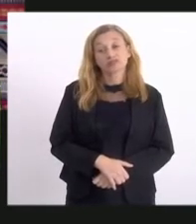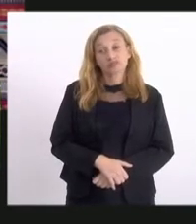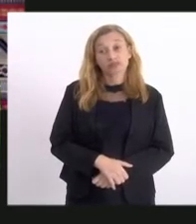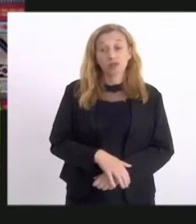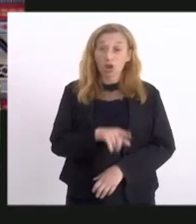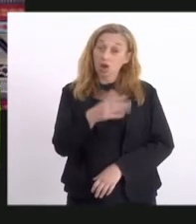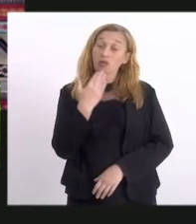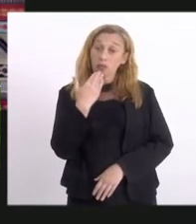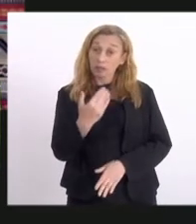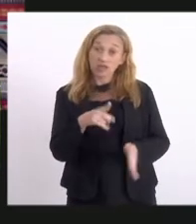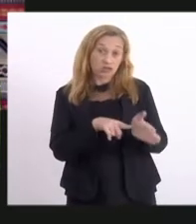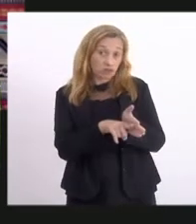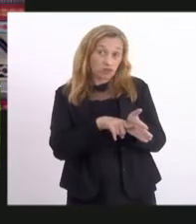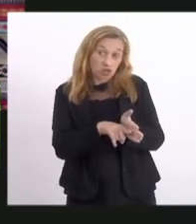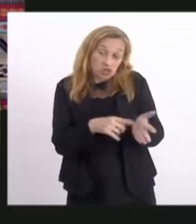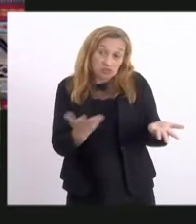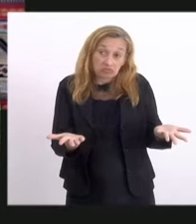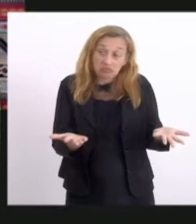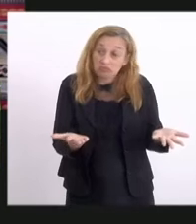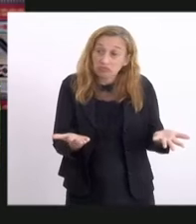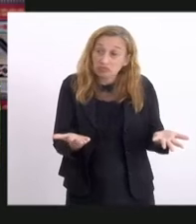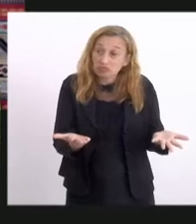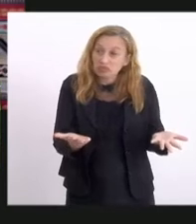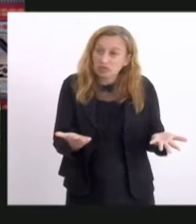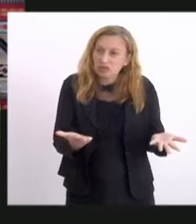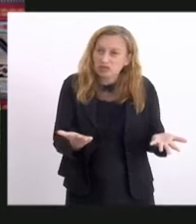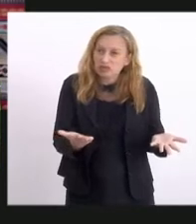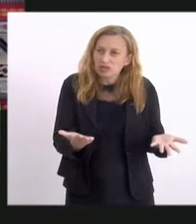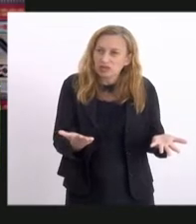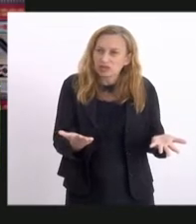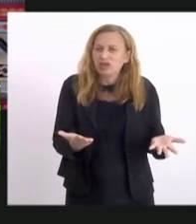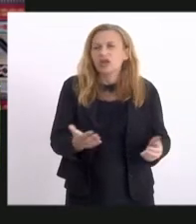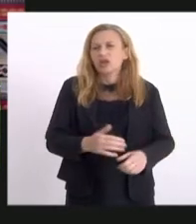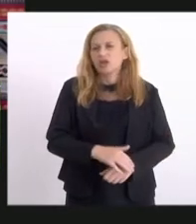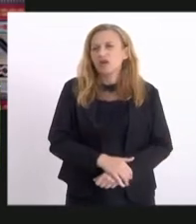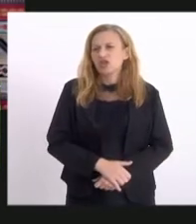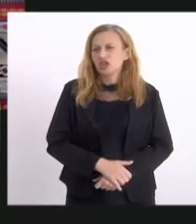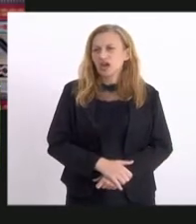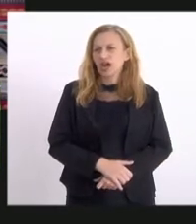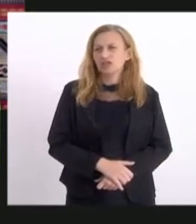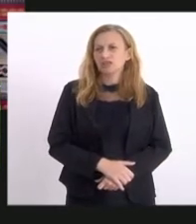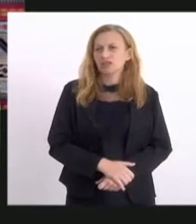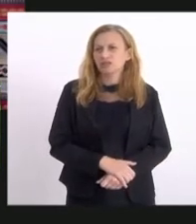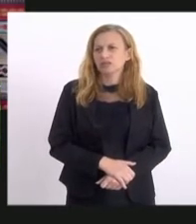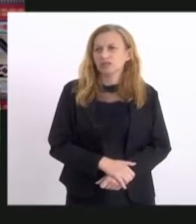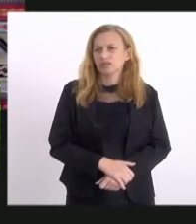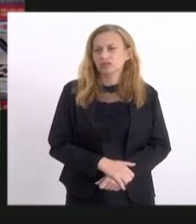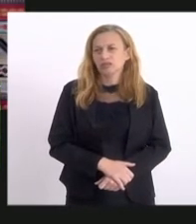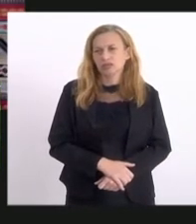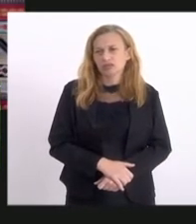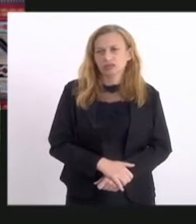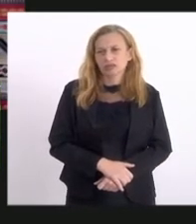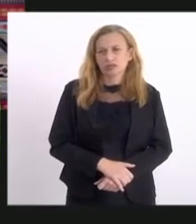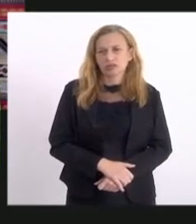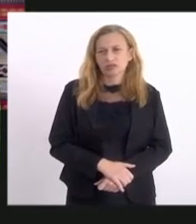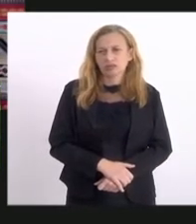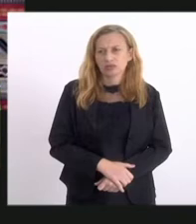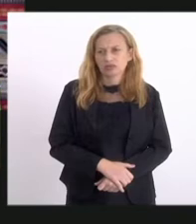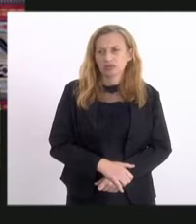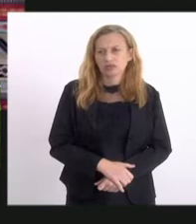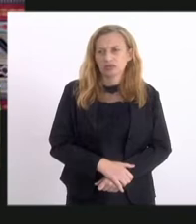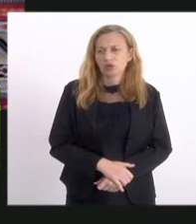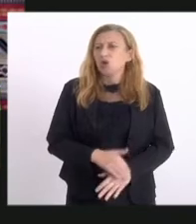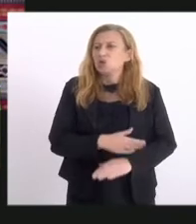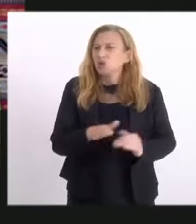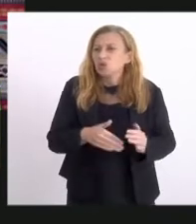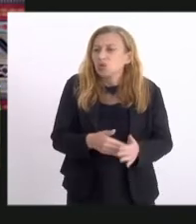estou pedindo vista. E esse outro, o Luiz Paulo tem razão também. Só faltava essa. Todo mundo passando fome, a